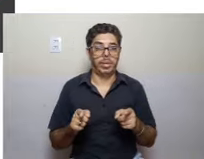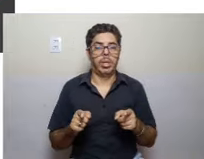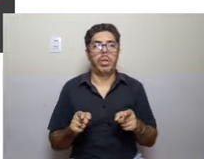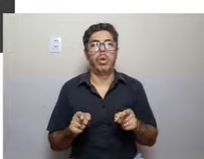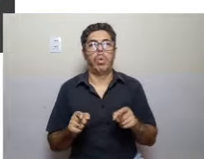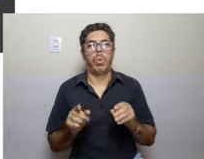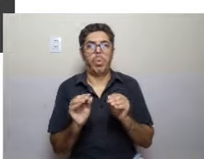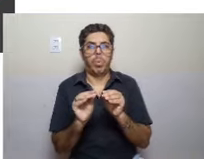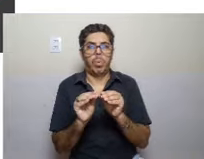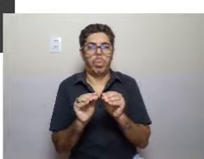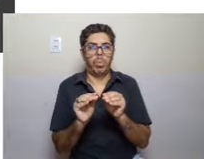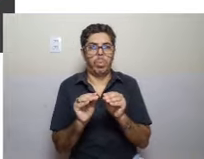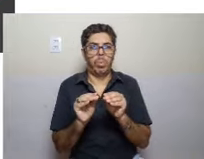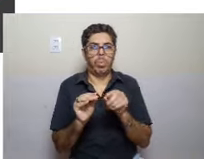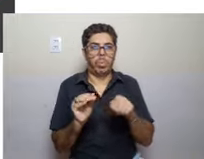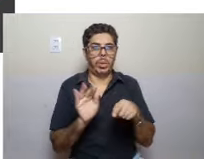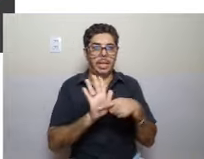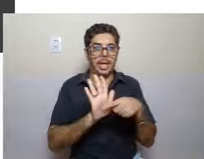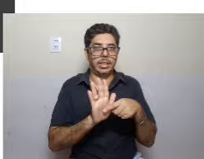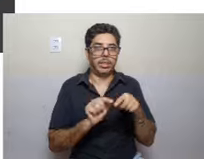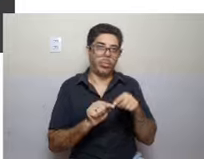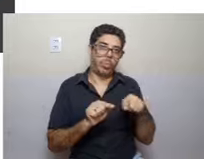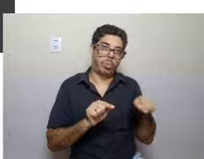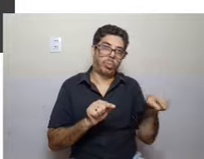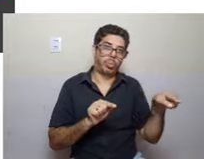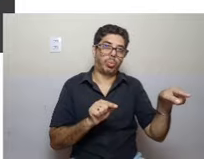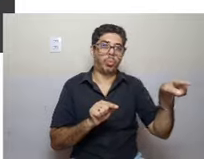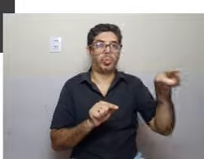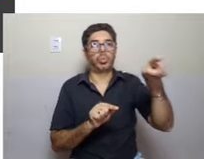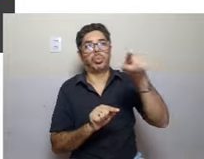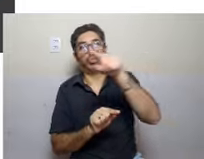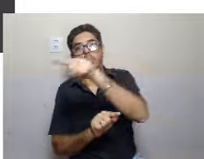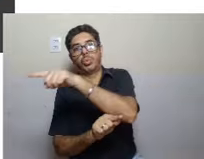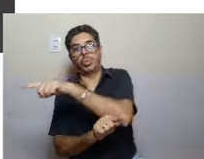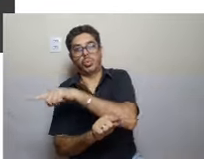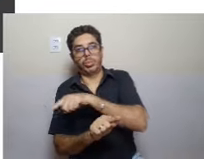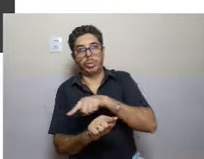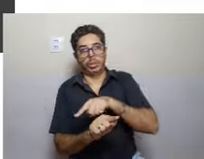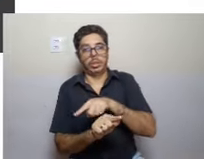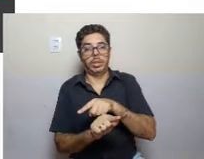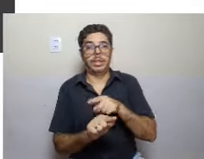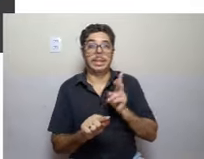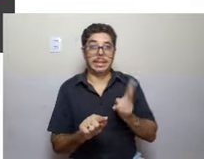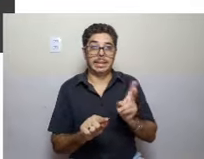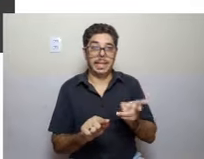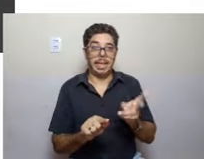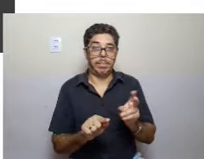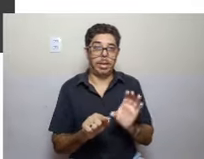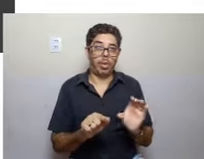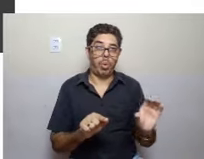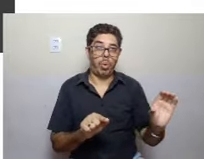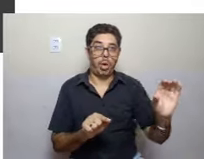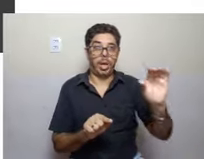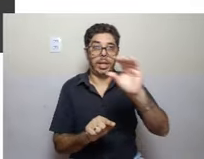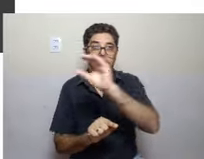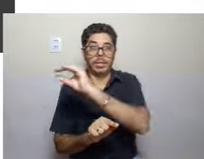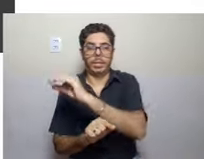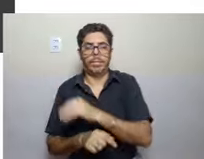movem sempre do terminal negativo para o terminal positivo e sempre na mesma direção. A corrente